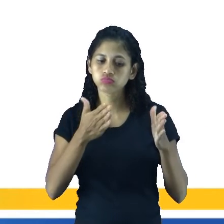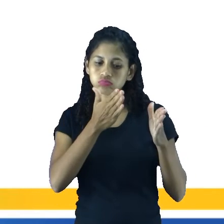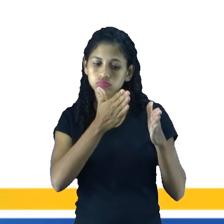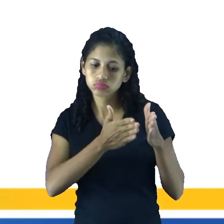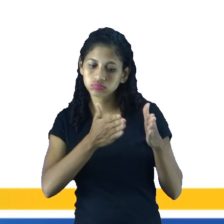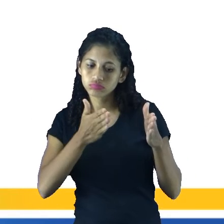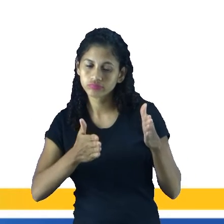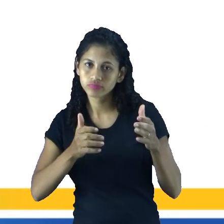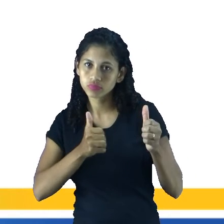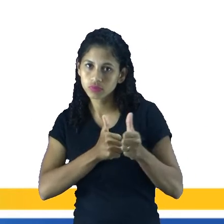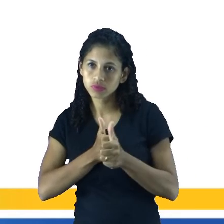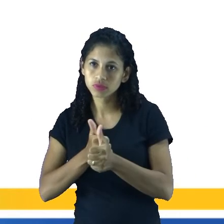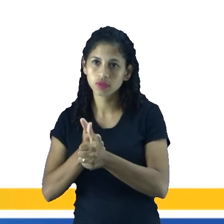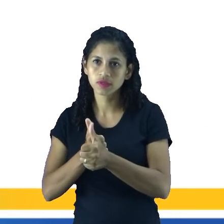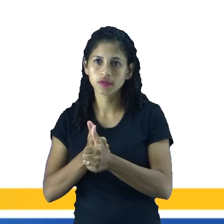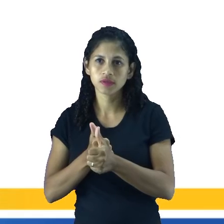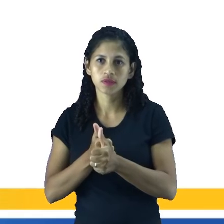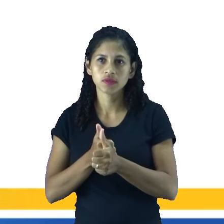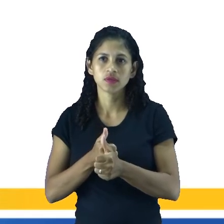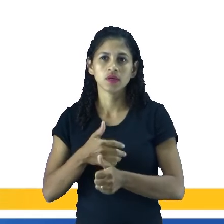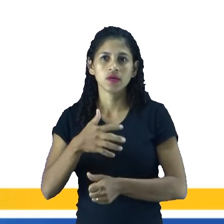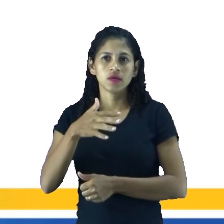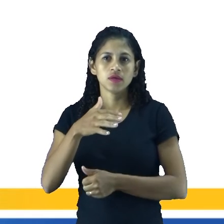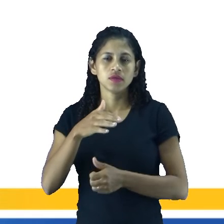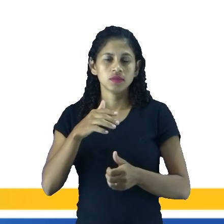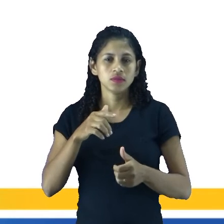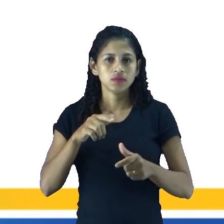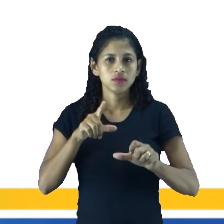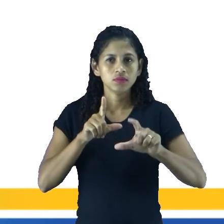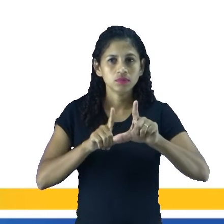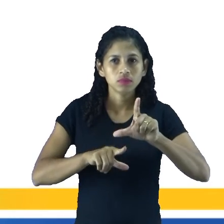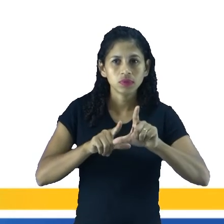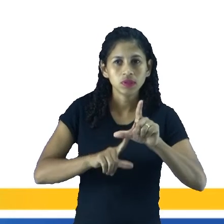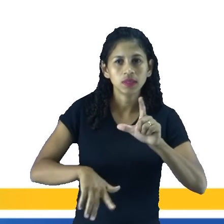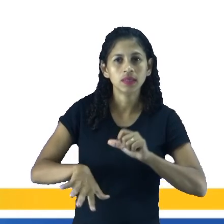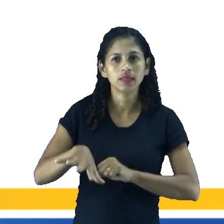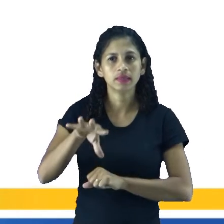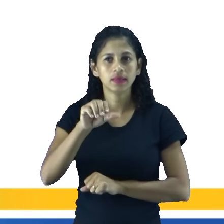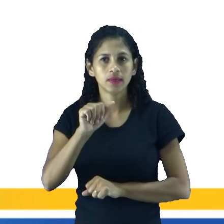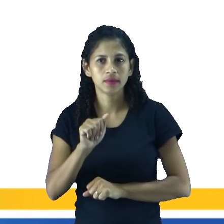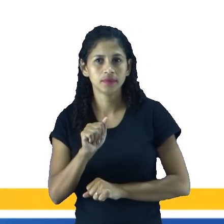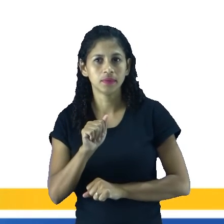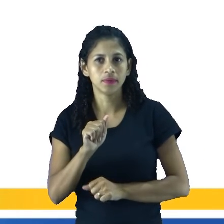A, filtração, decantação e destilação.